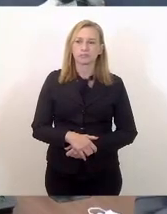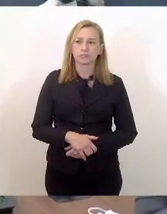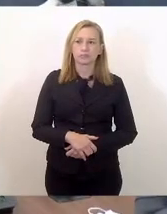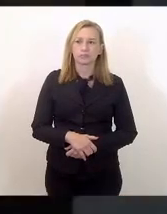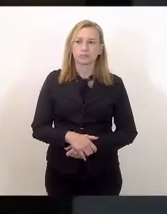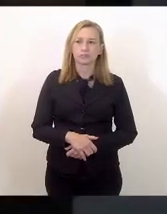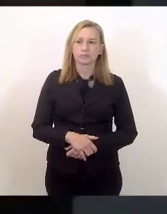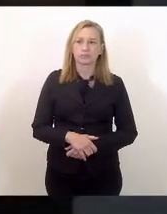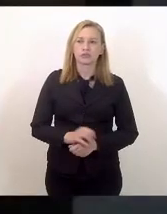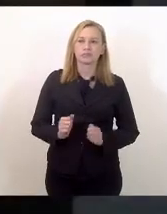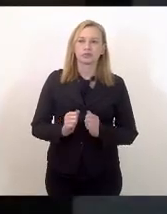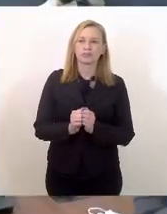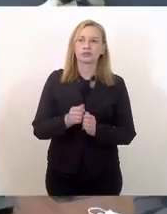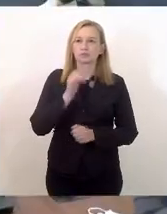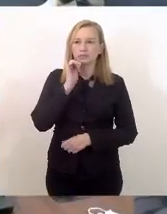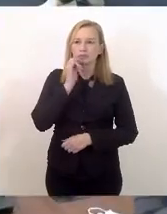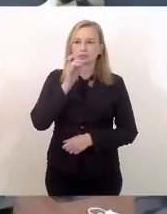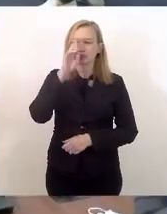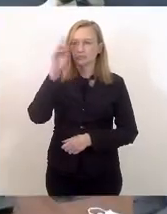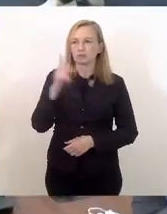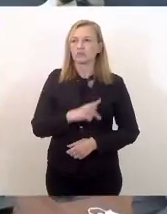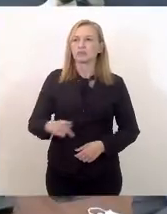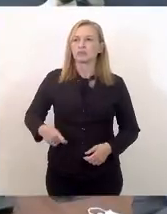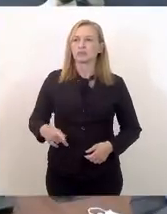Com o relator, senhor presidente.